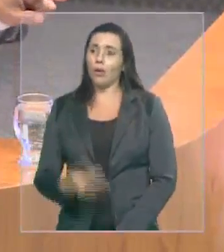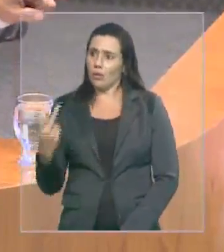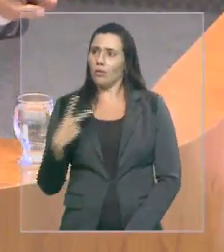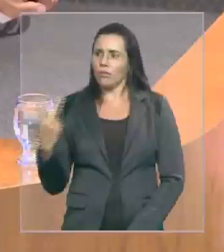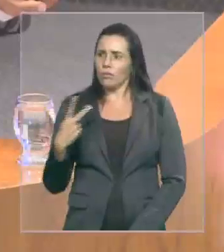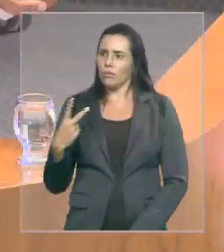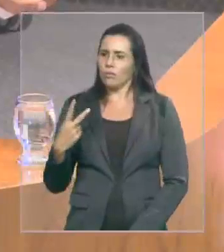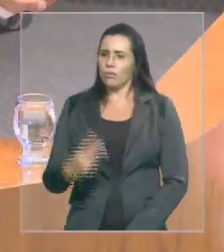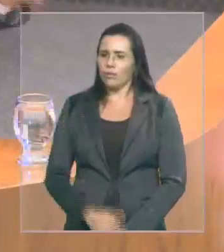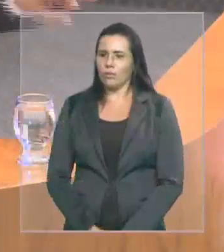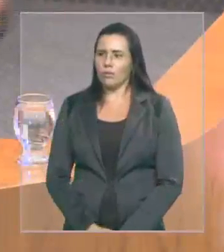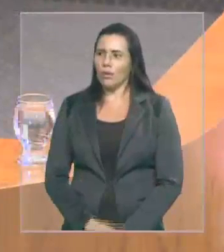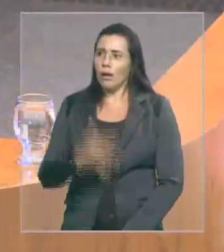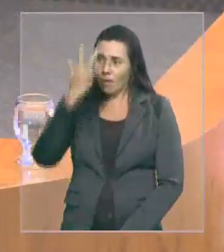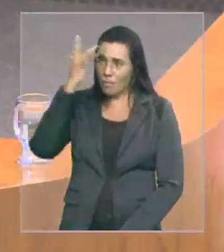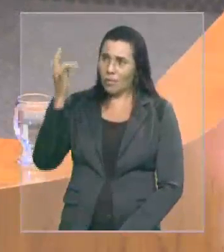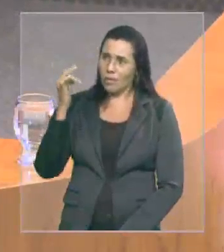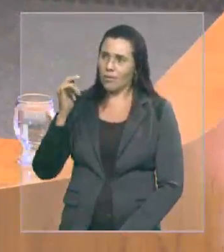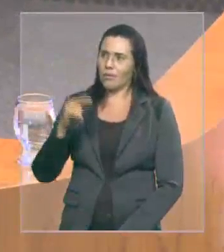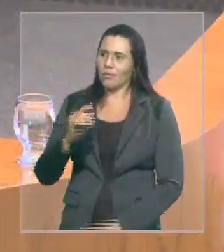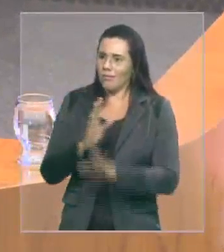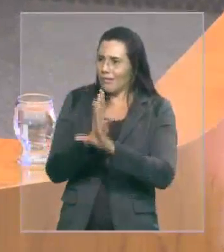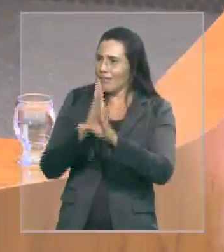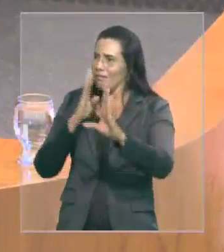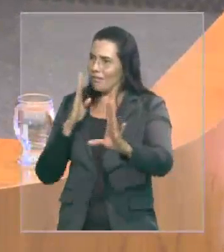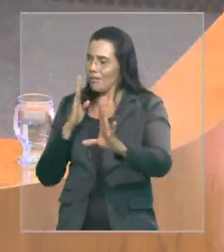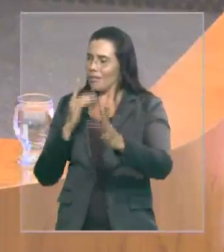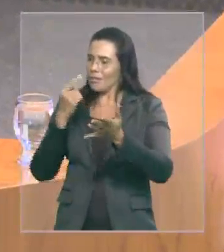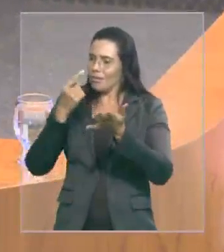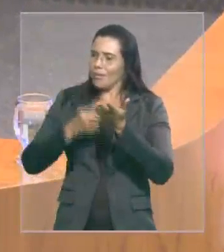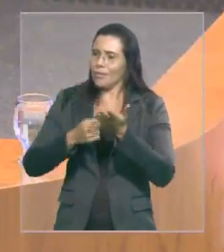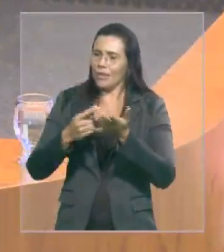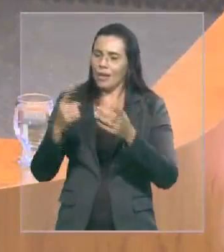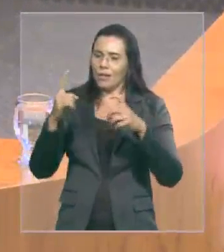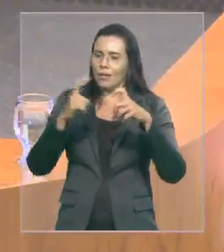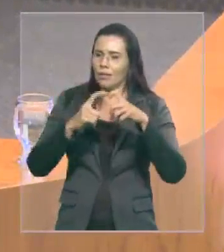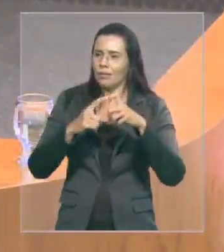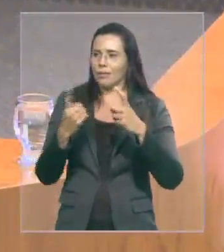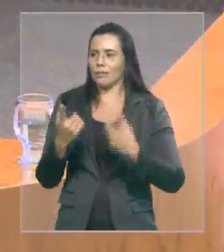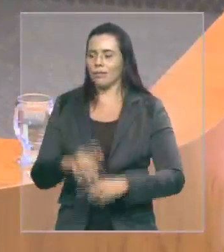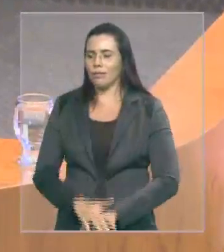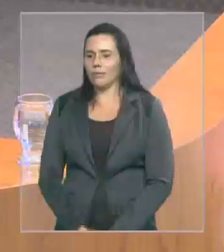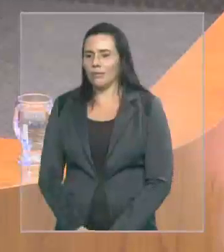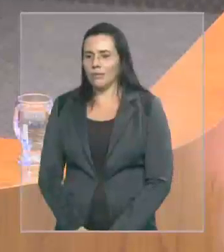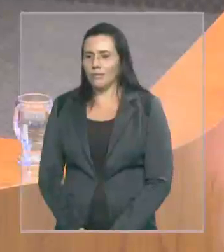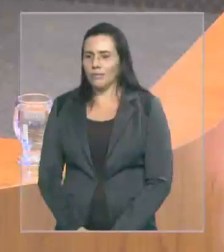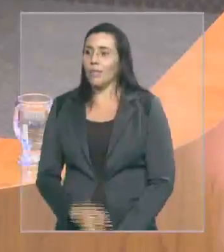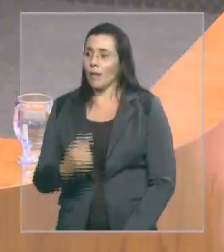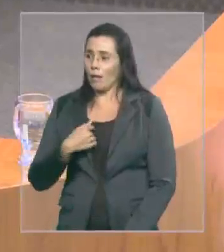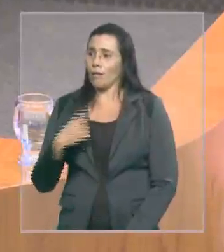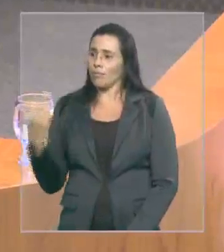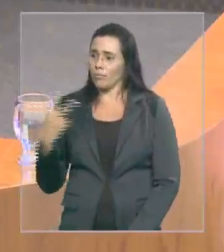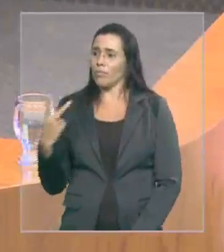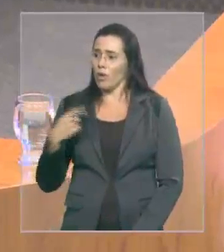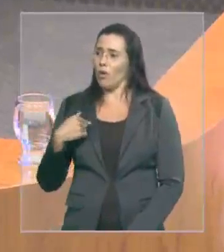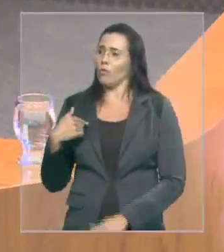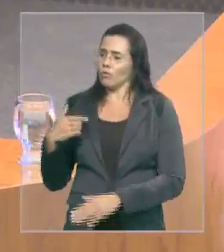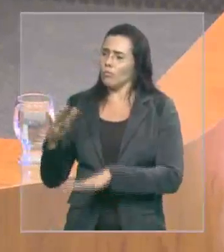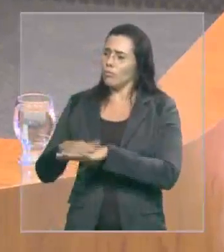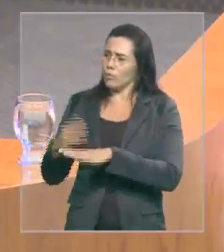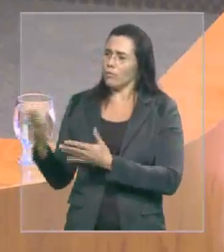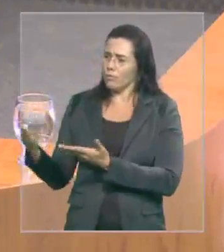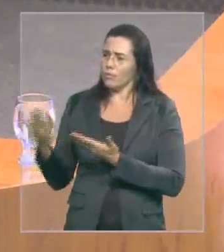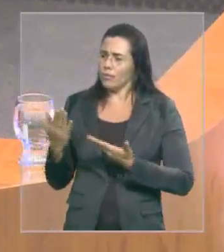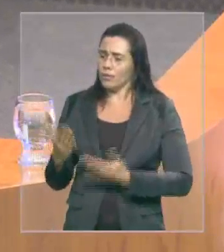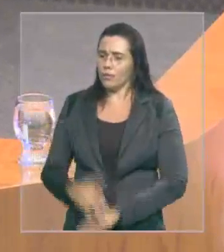na fila de marcação de consulta. Eu vou com o senhor. E eu deixo o senhor fazer enquete.